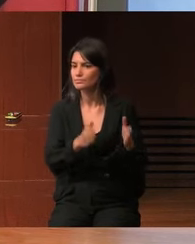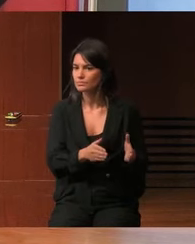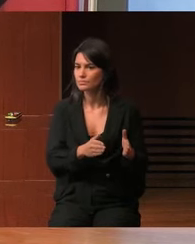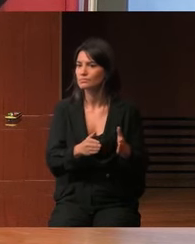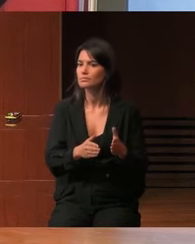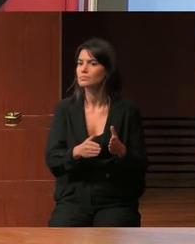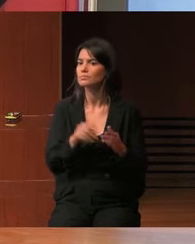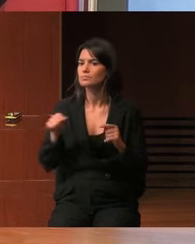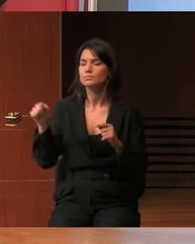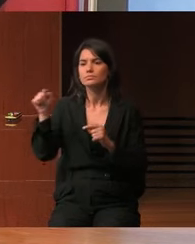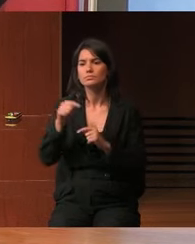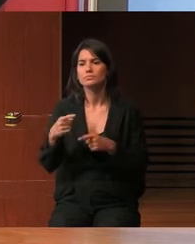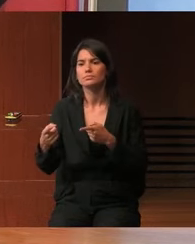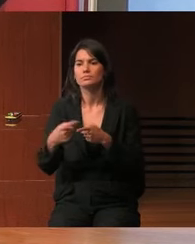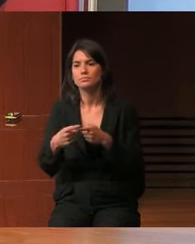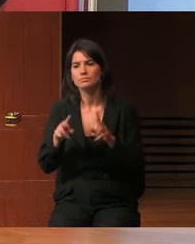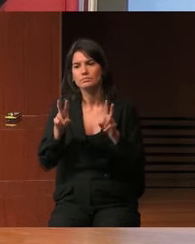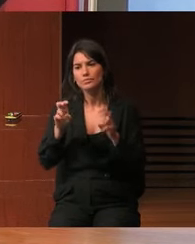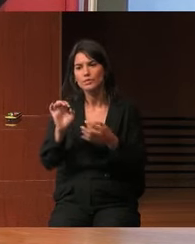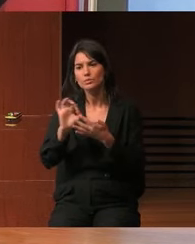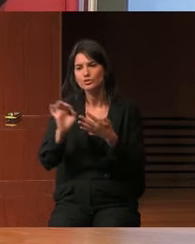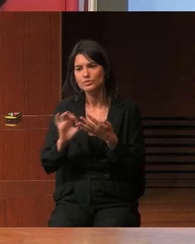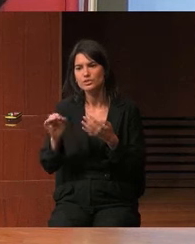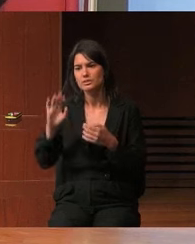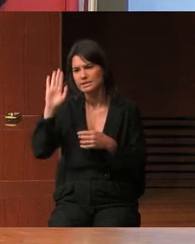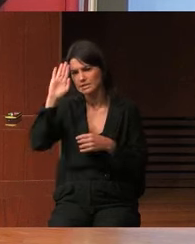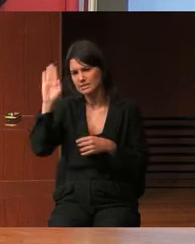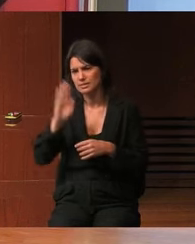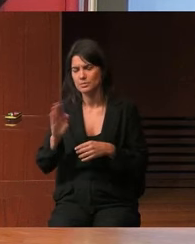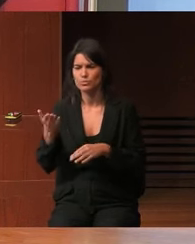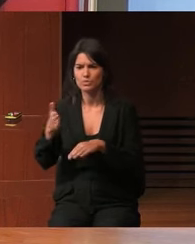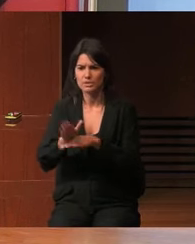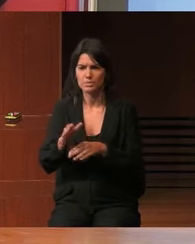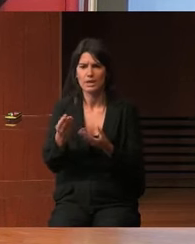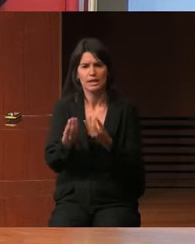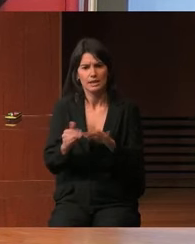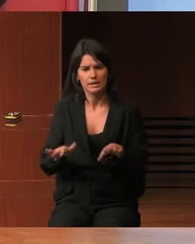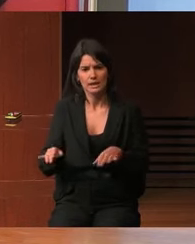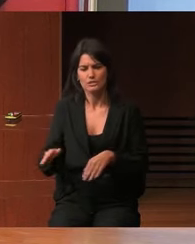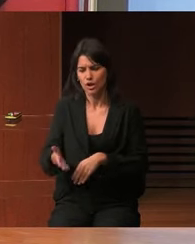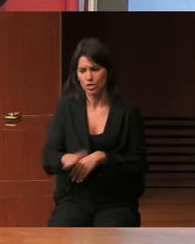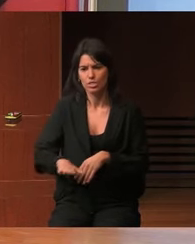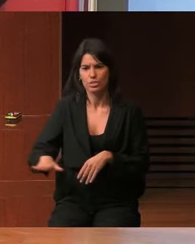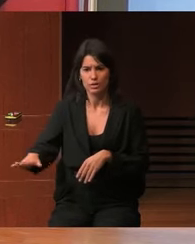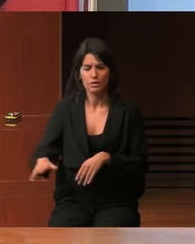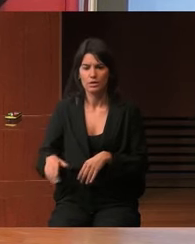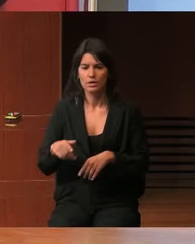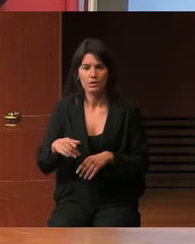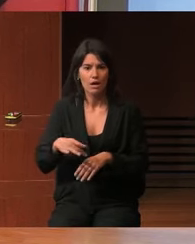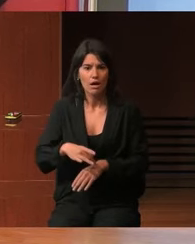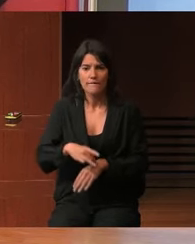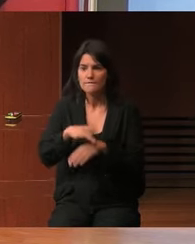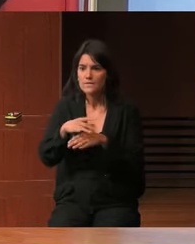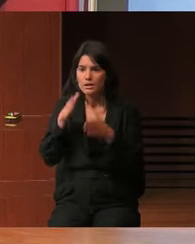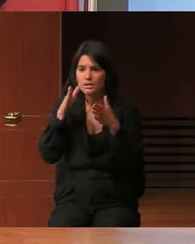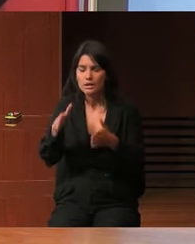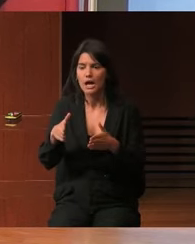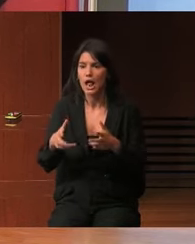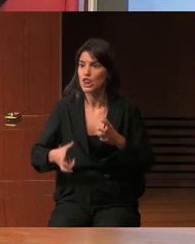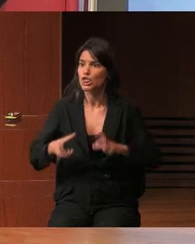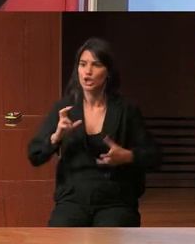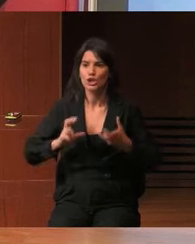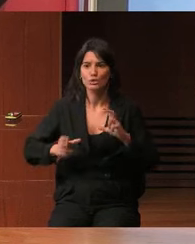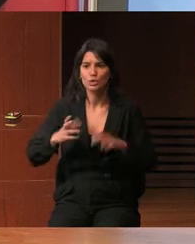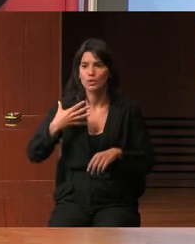aqueles que se interessam por temas em particular, nós sabemos, por exemplo, que há crianças pequenas que são completamente obcecadas por dinossauros e querem